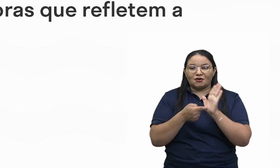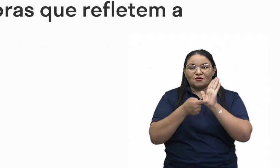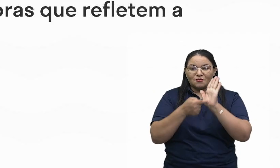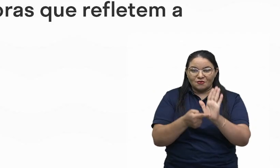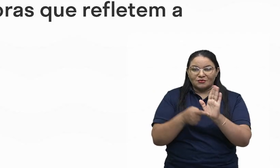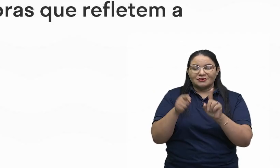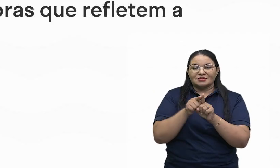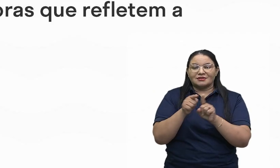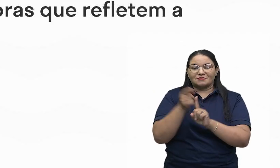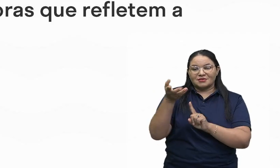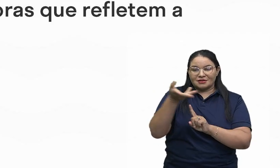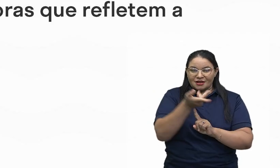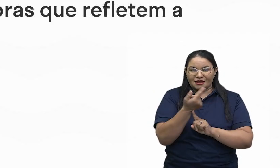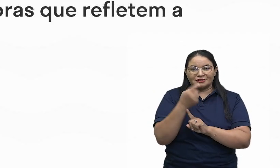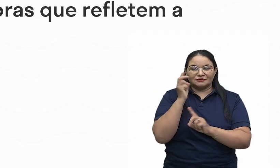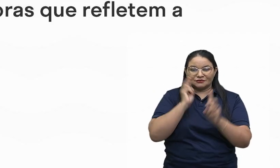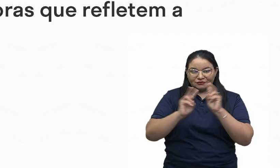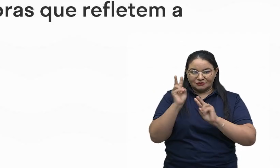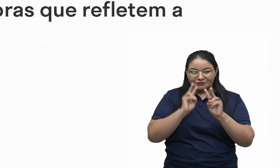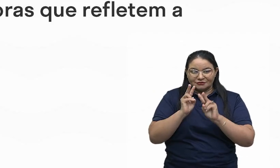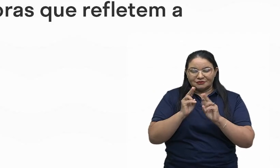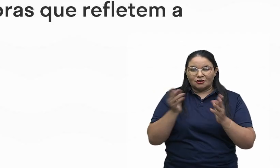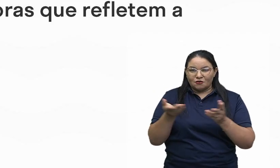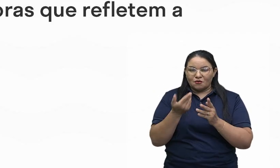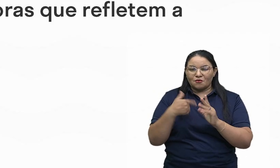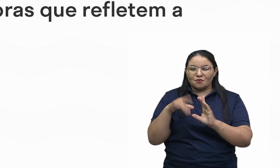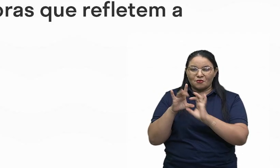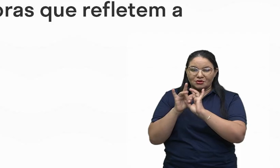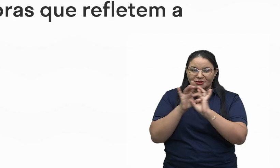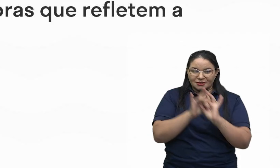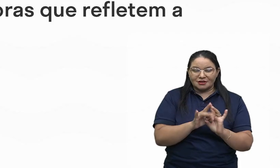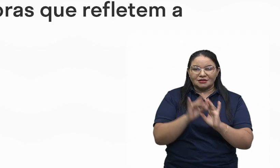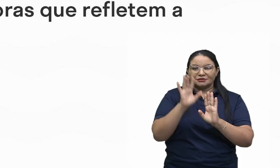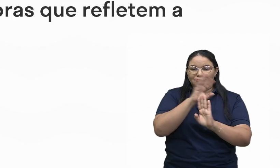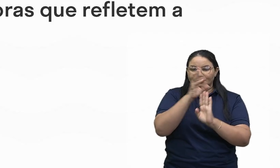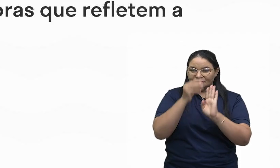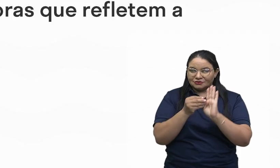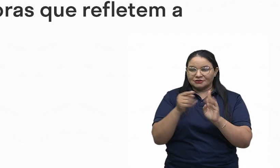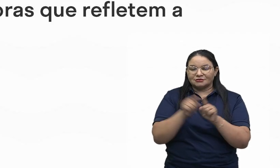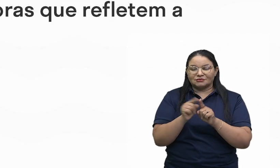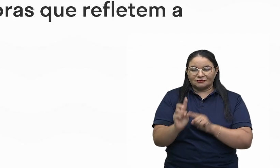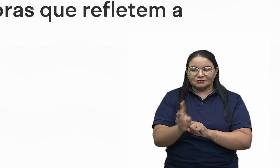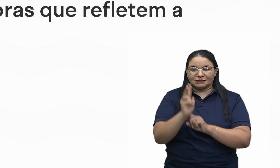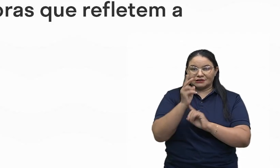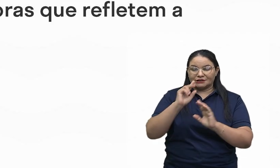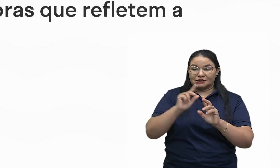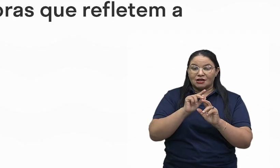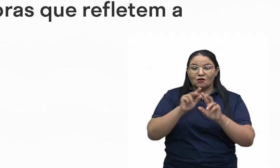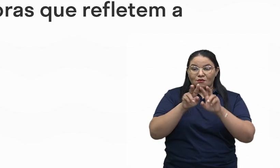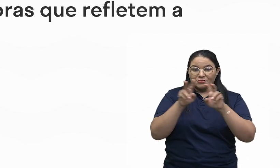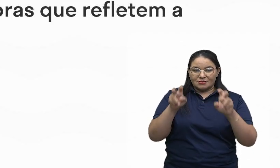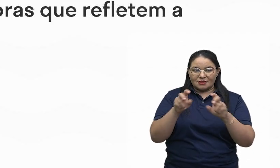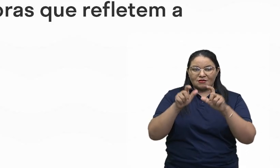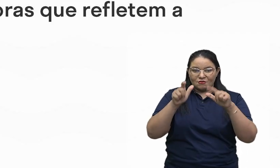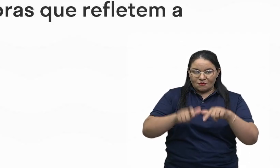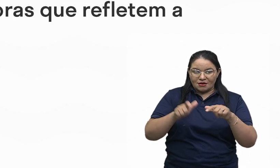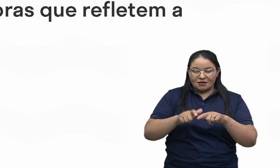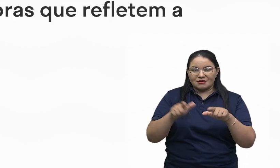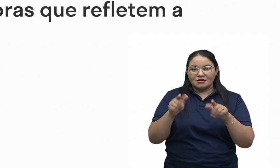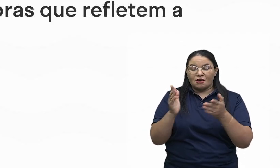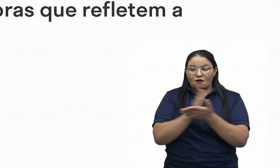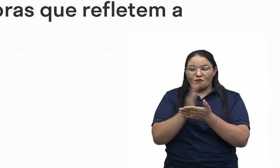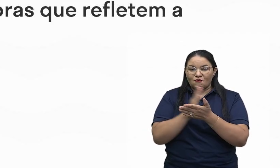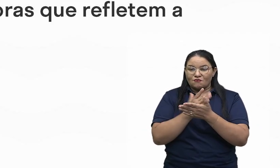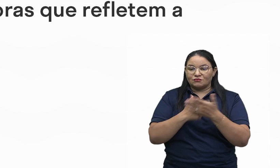artes visuais. Então, no contexto amazônico, surge a valorização de temas locais, com artistas que utilizam materiais